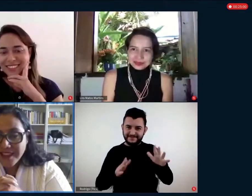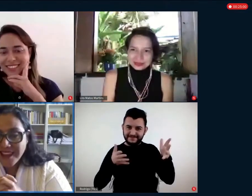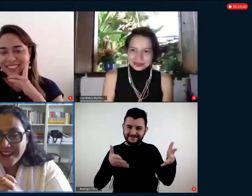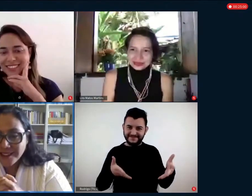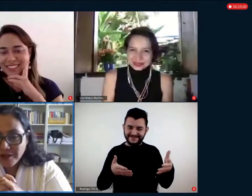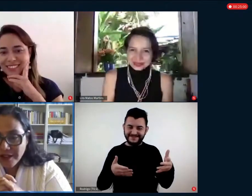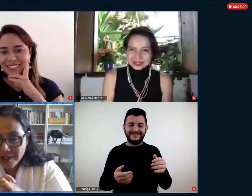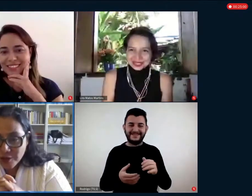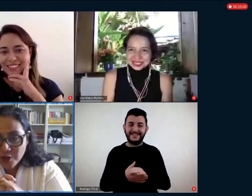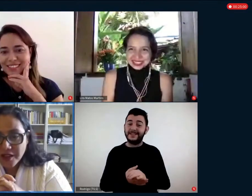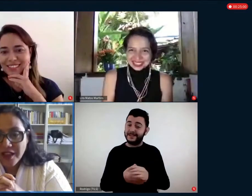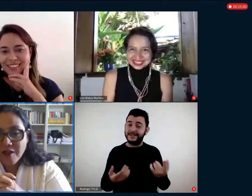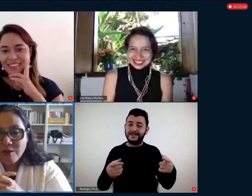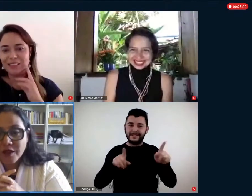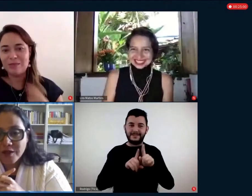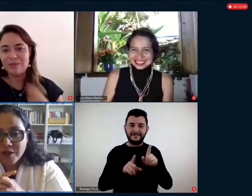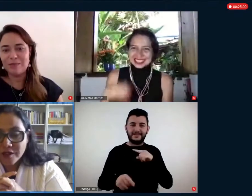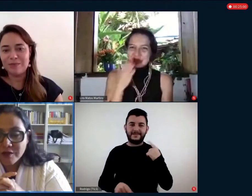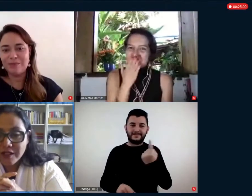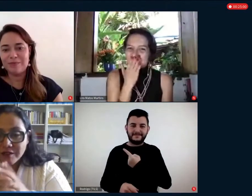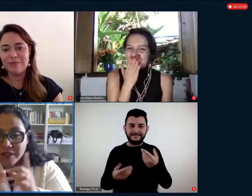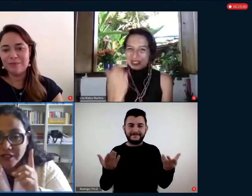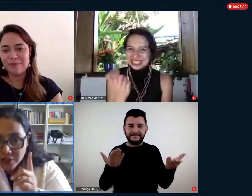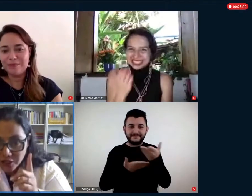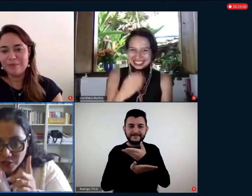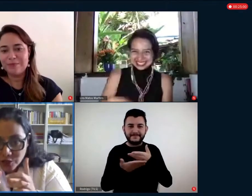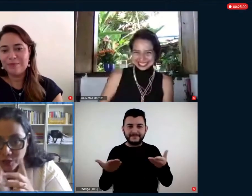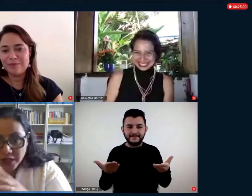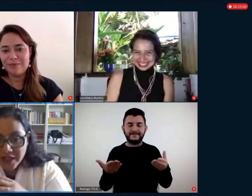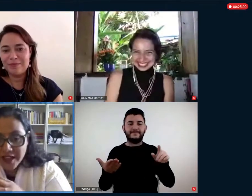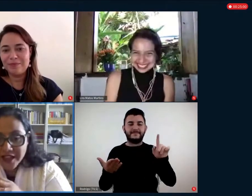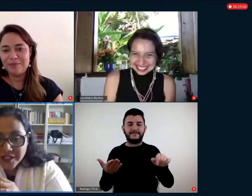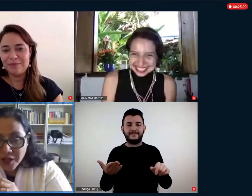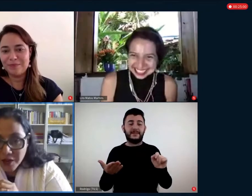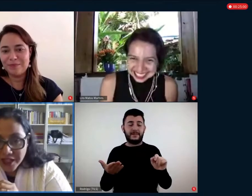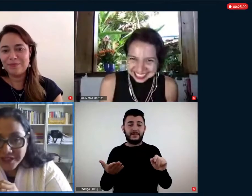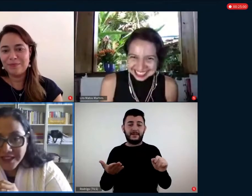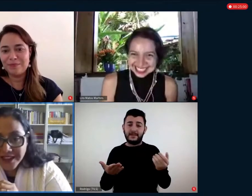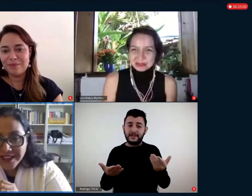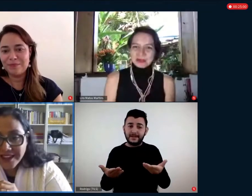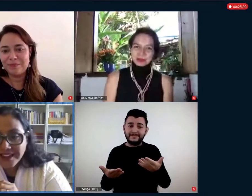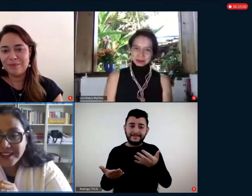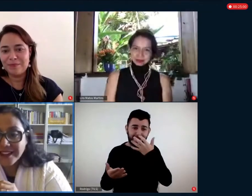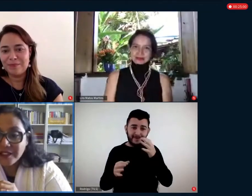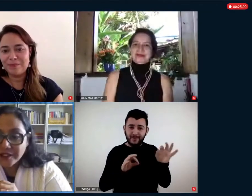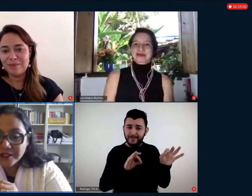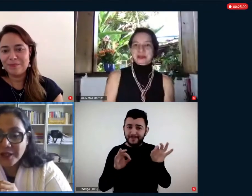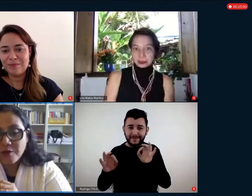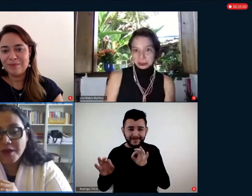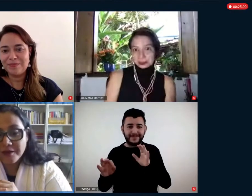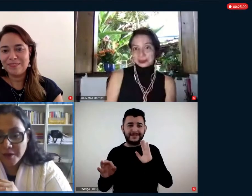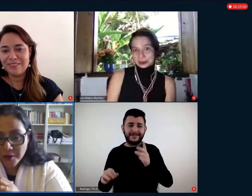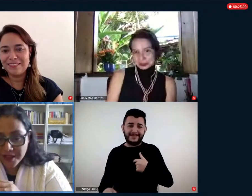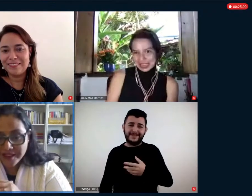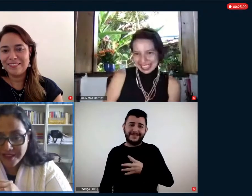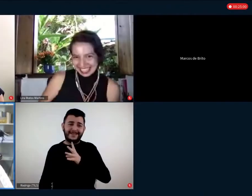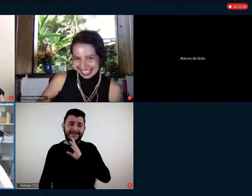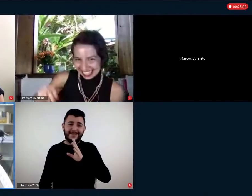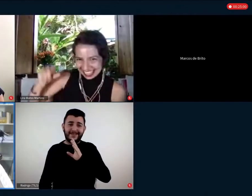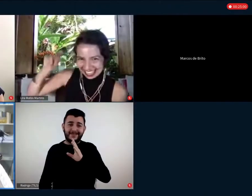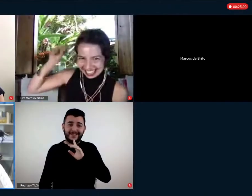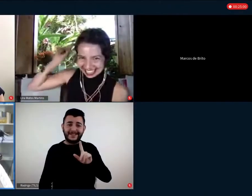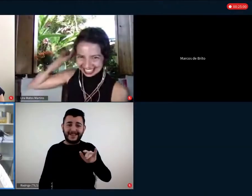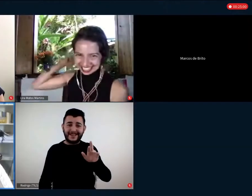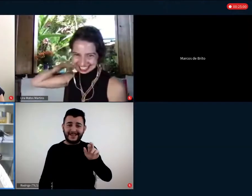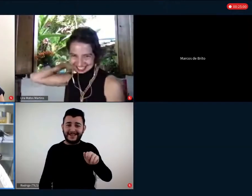também em relação à leitura que ela acompanhou desde o início e antes de tudo, né? Já conhece a Lira antes de eu mesma